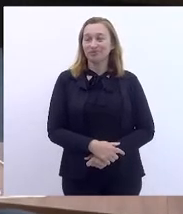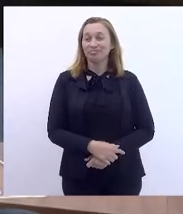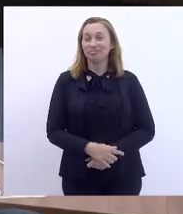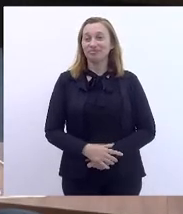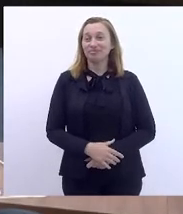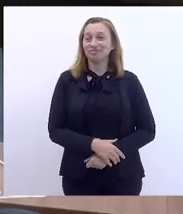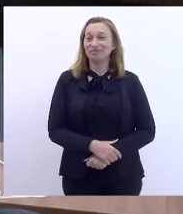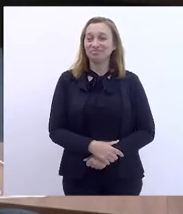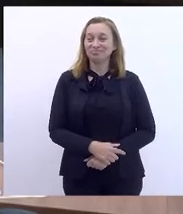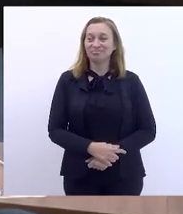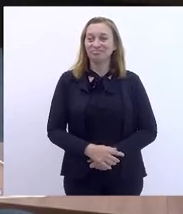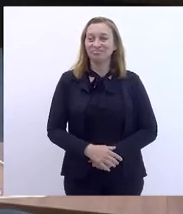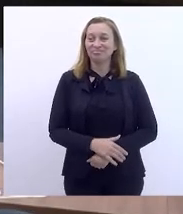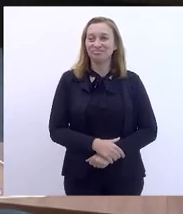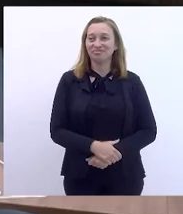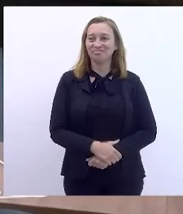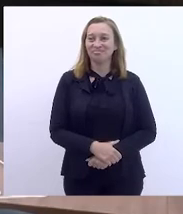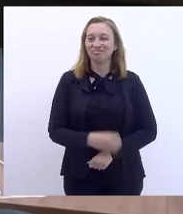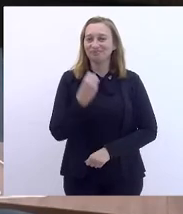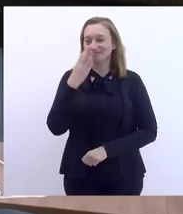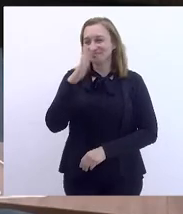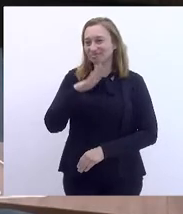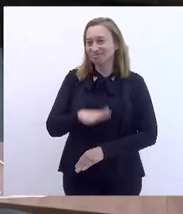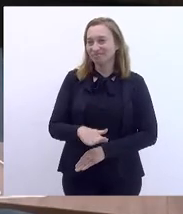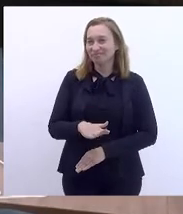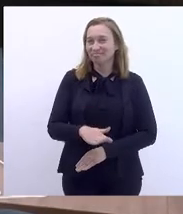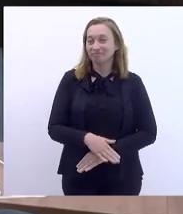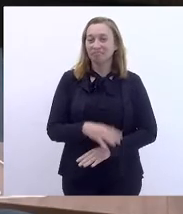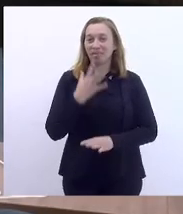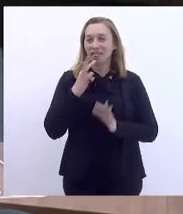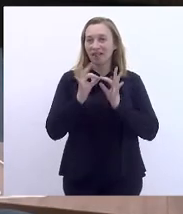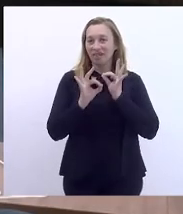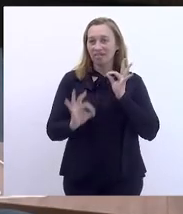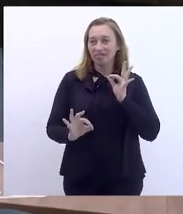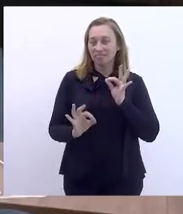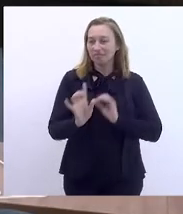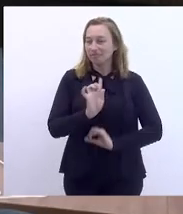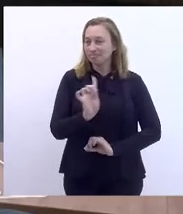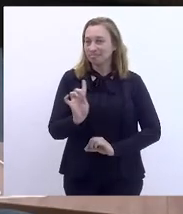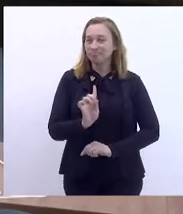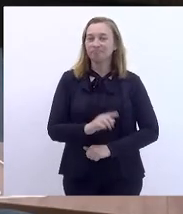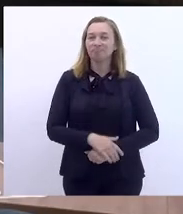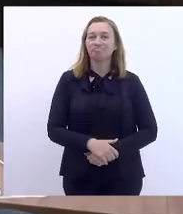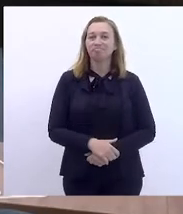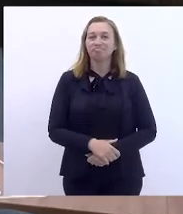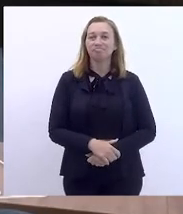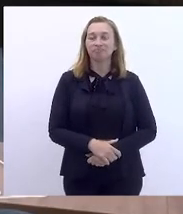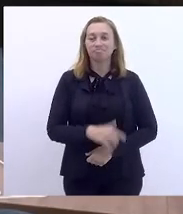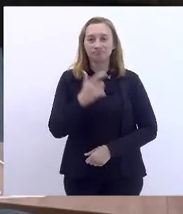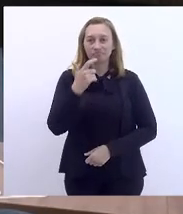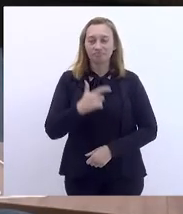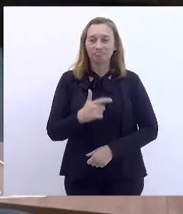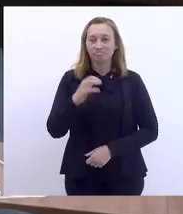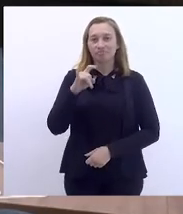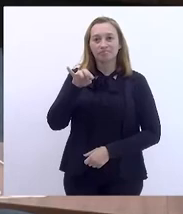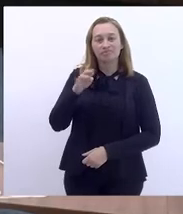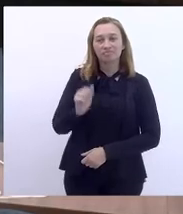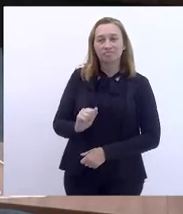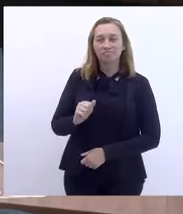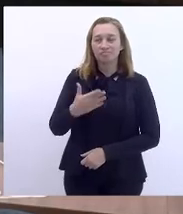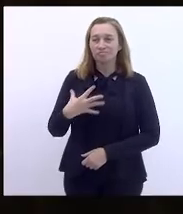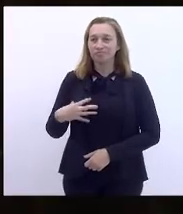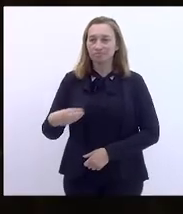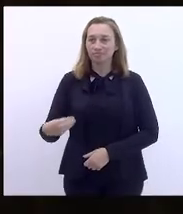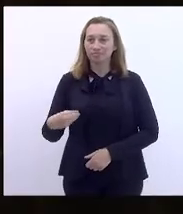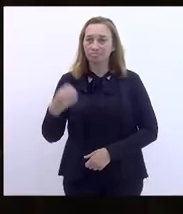Oi boa tarde eu não vou me estender muito não eu sou só André o meu